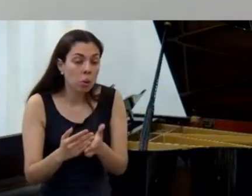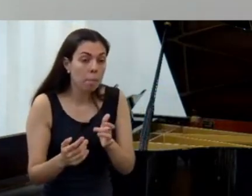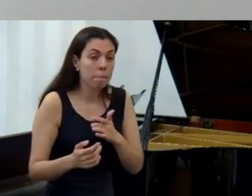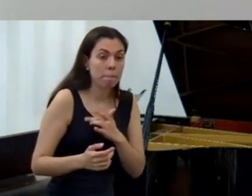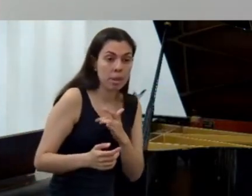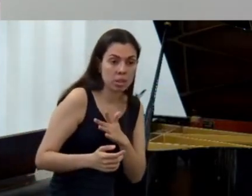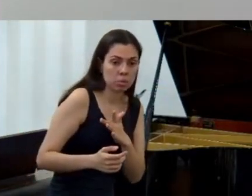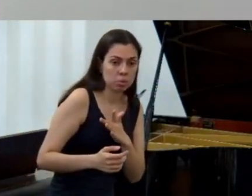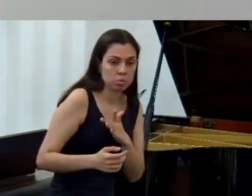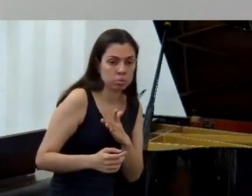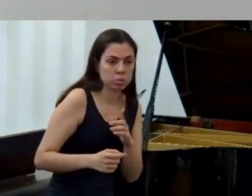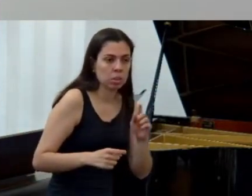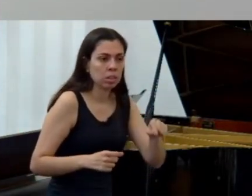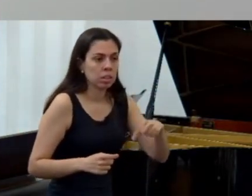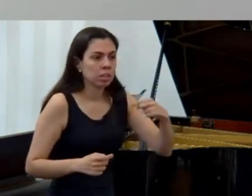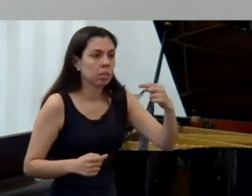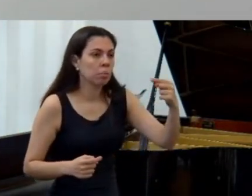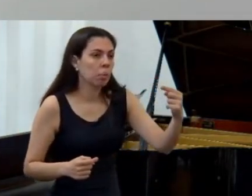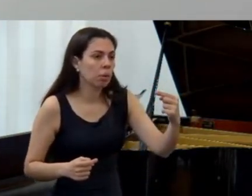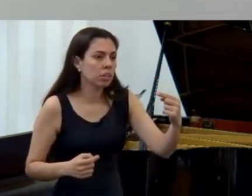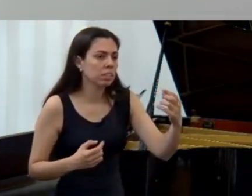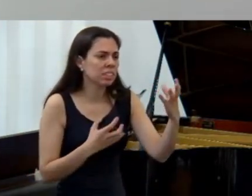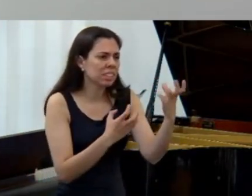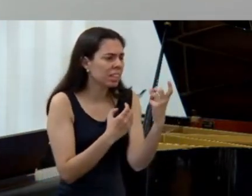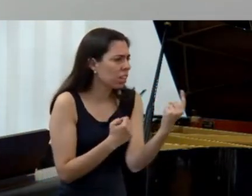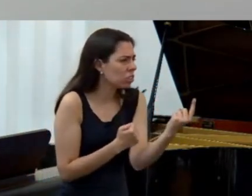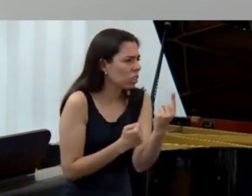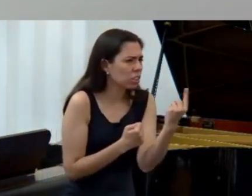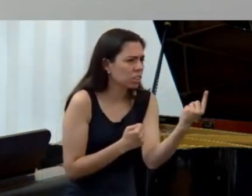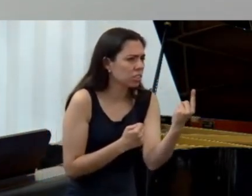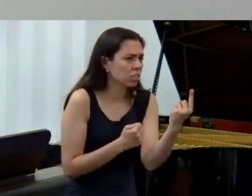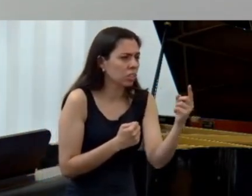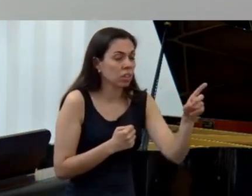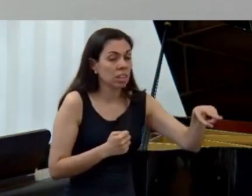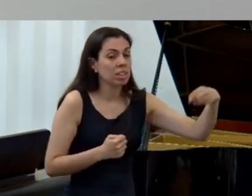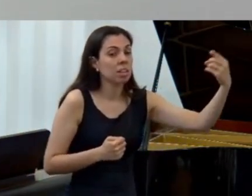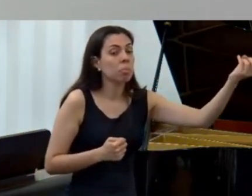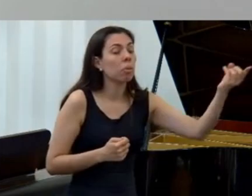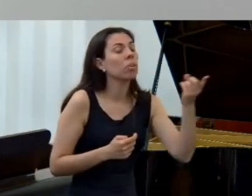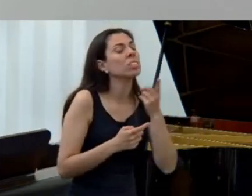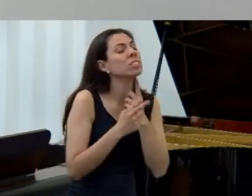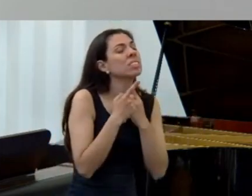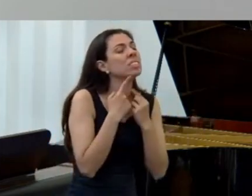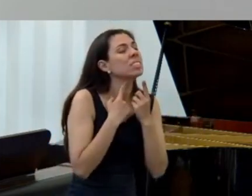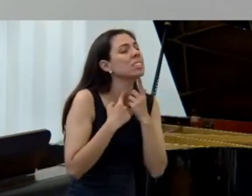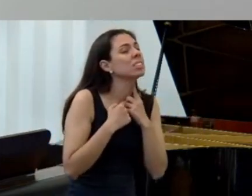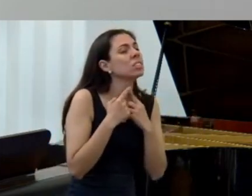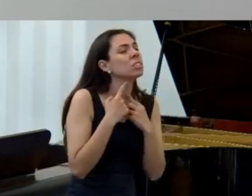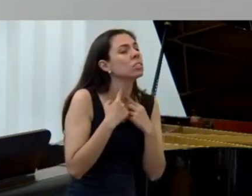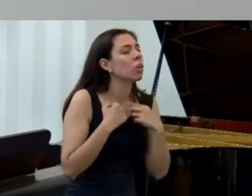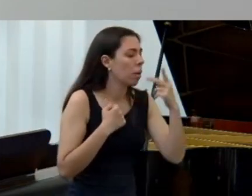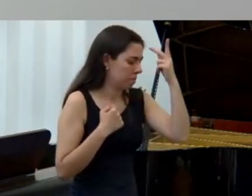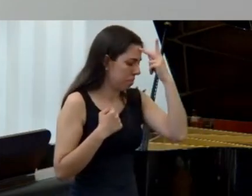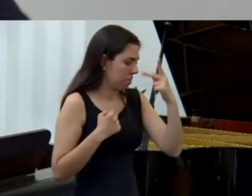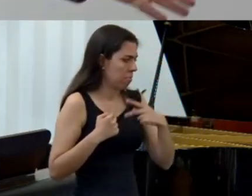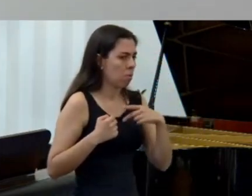Depois, que ele quis ficar sozinho. Depois, que ele desejou a própria